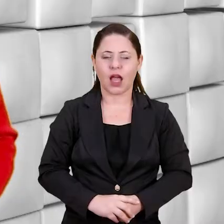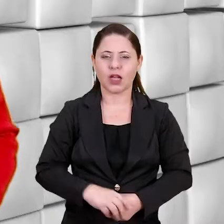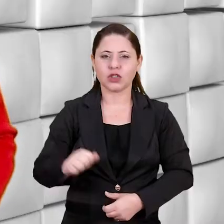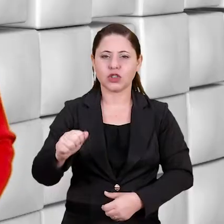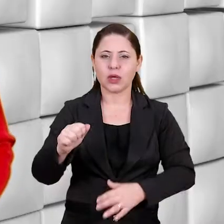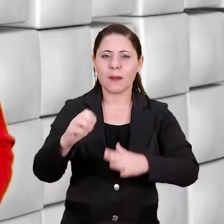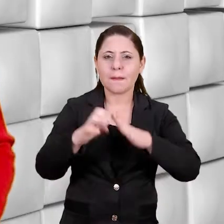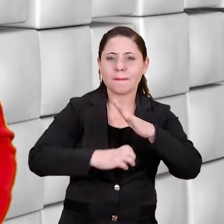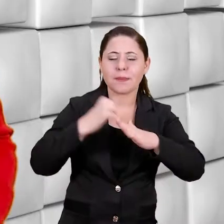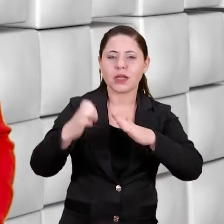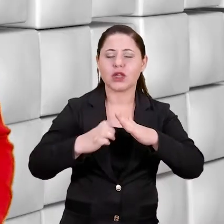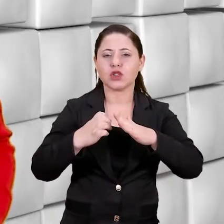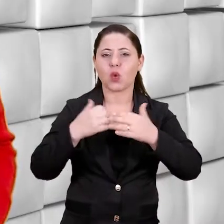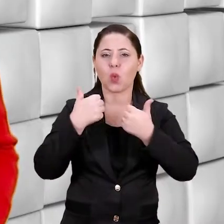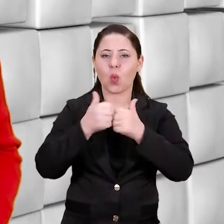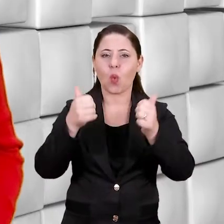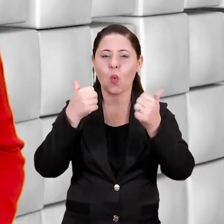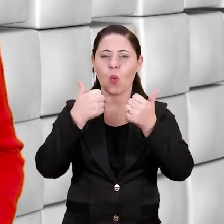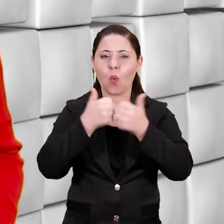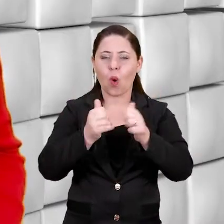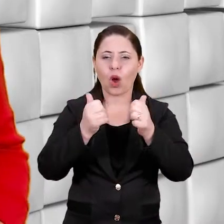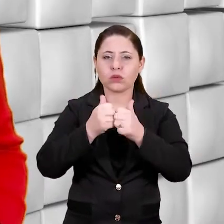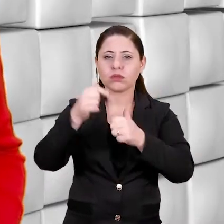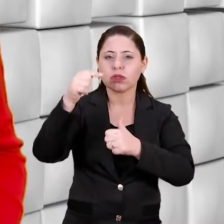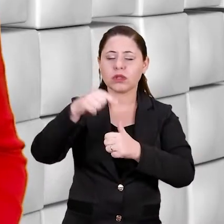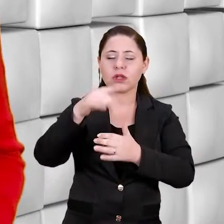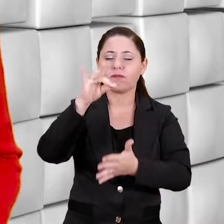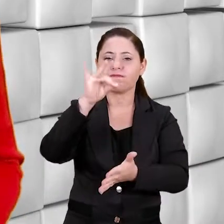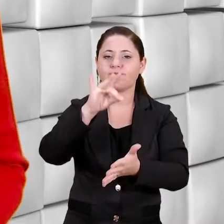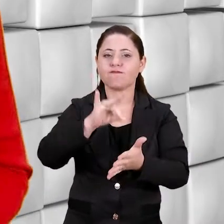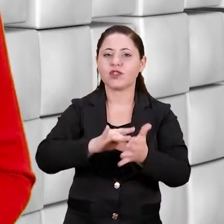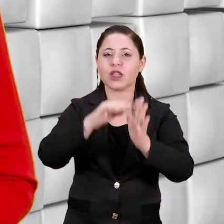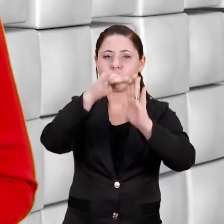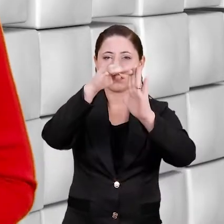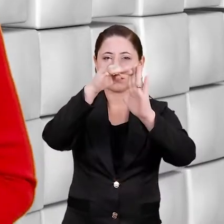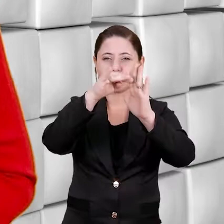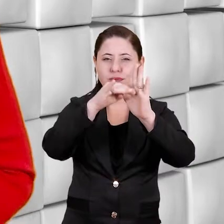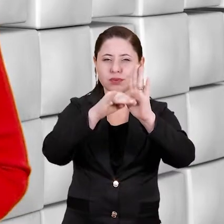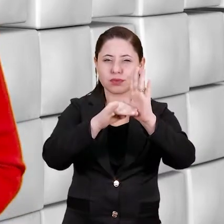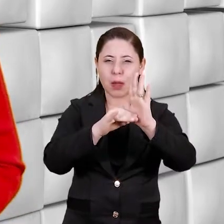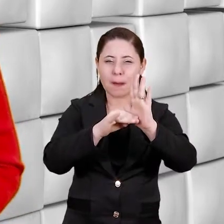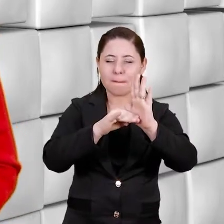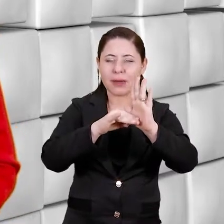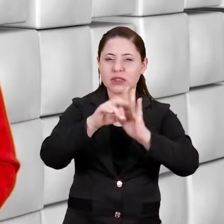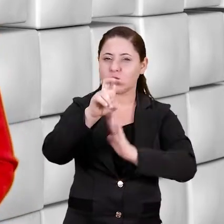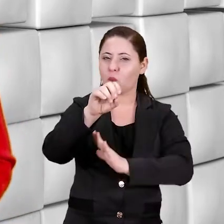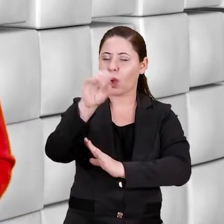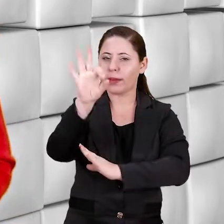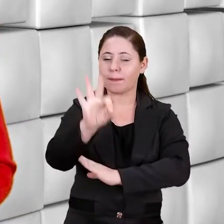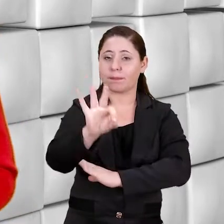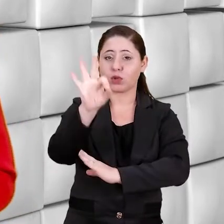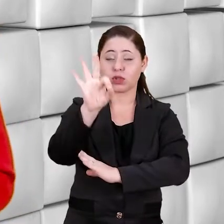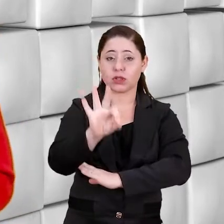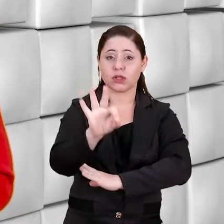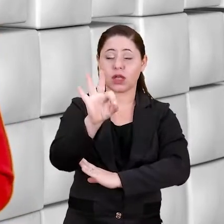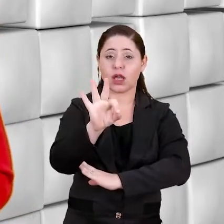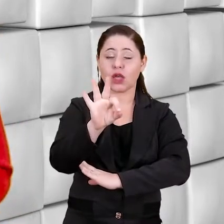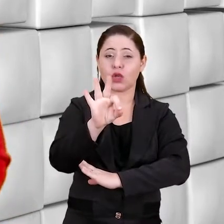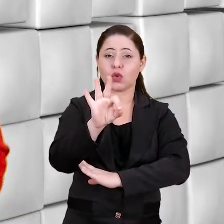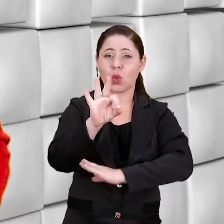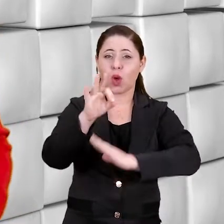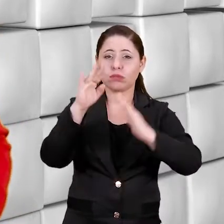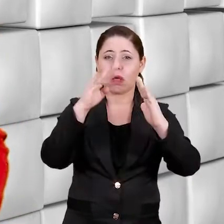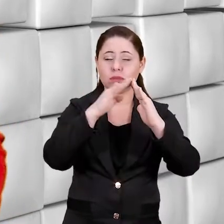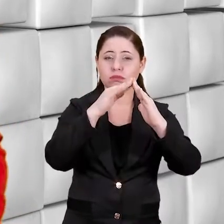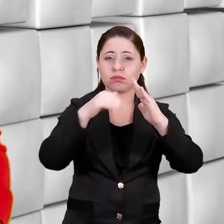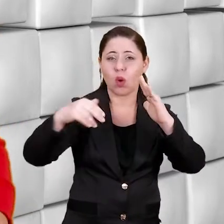A Agência Nacional de Transportes Terrestres confirmou a redução em mais de 50%